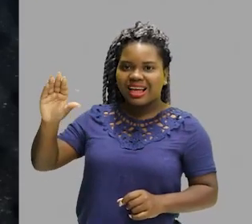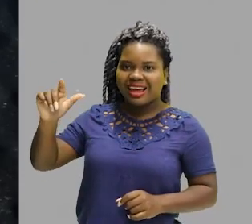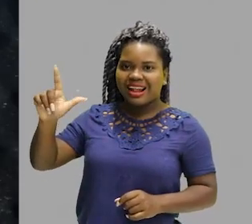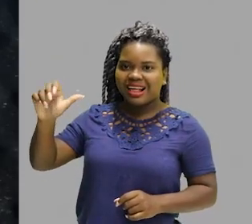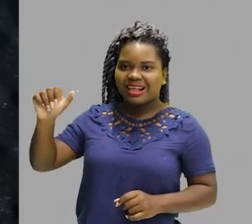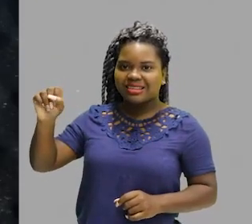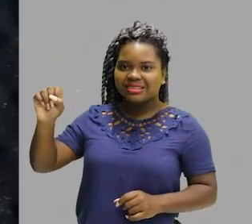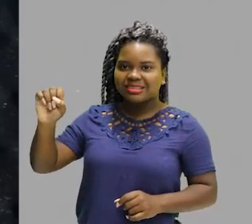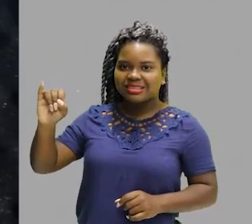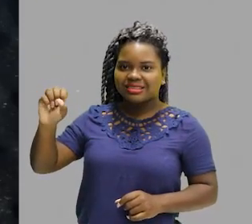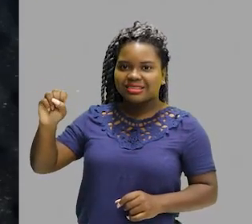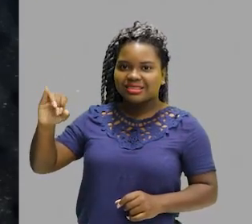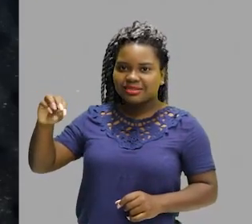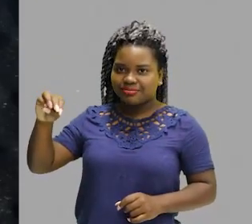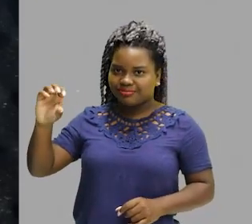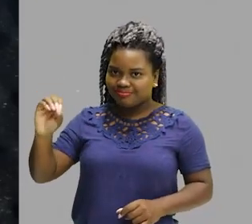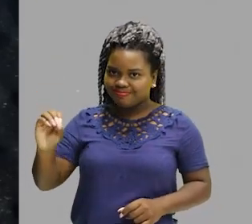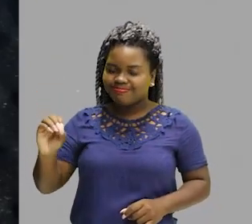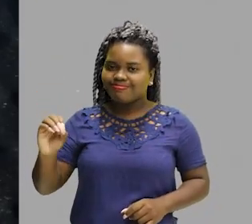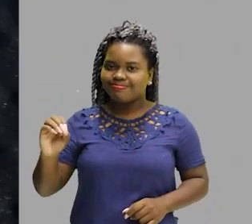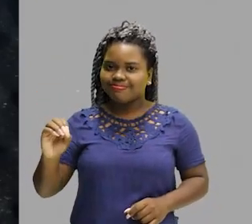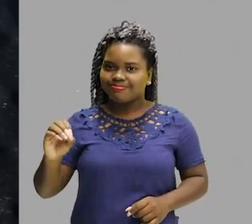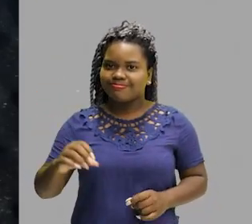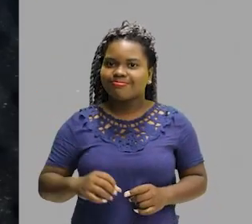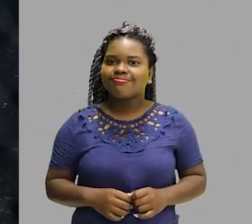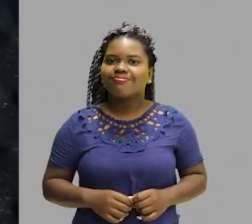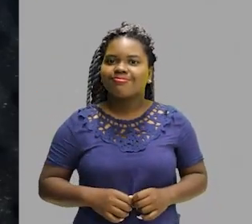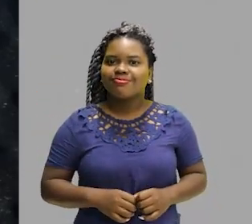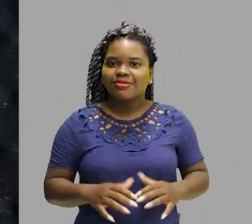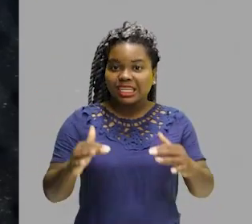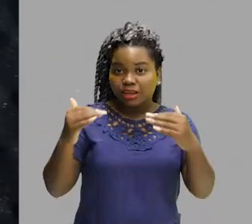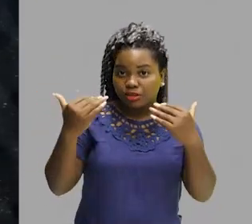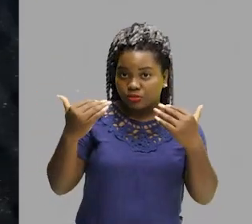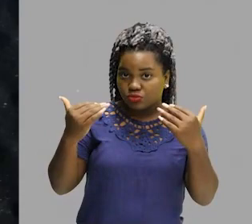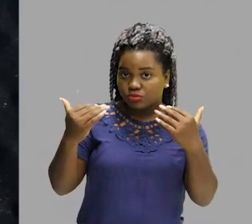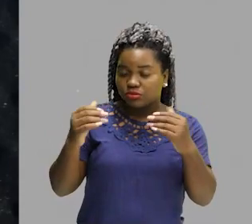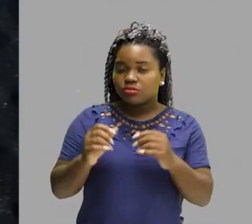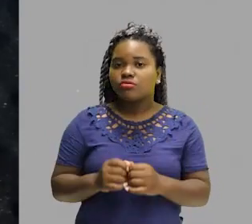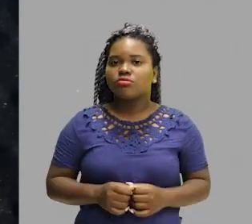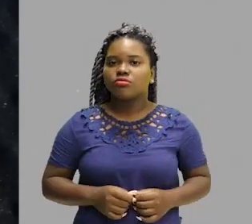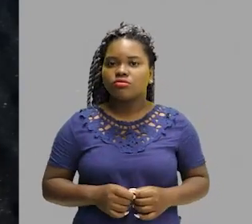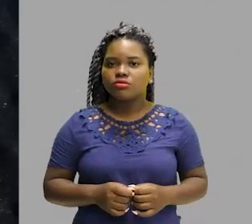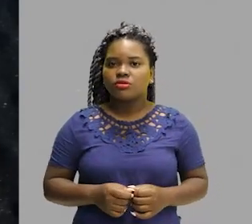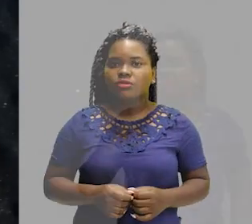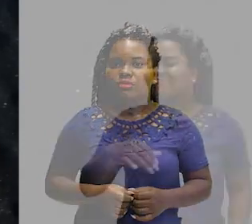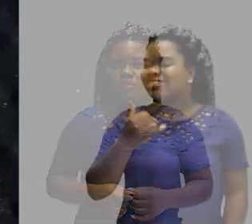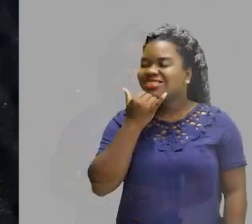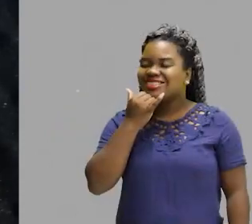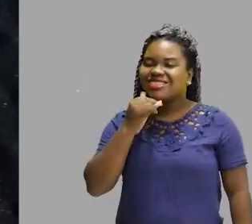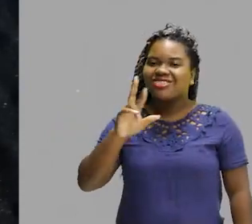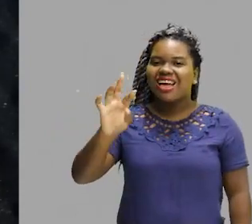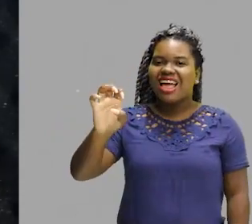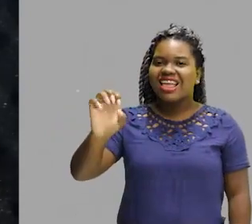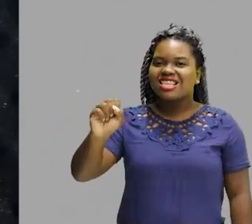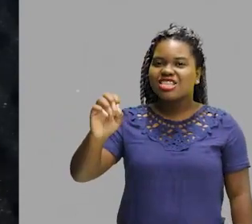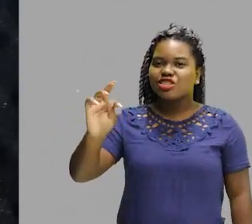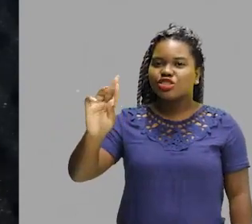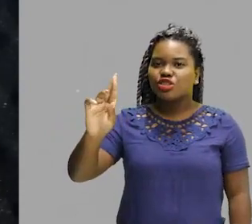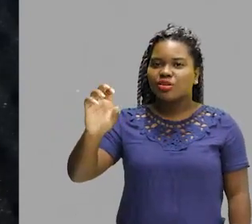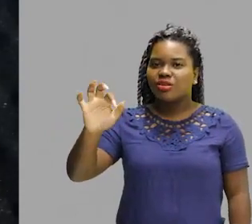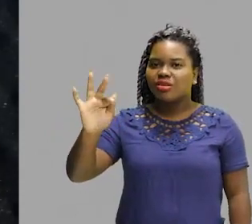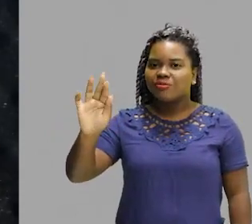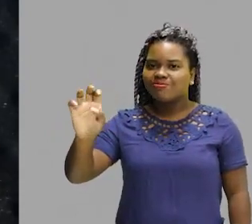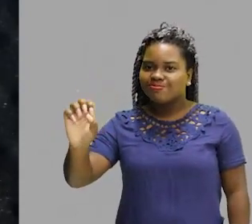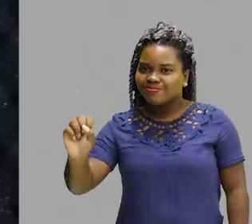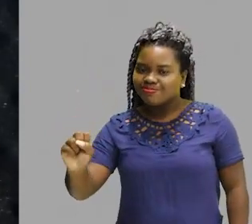termina o humanismo, tá bom? Só para nós ficarmos bem ligados. Então, o soneto é um tipo de poema que é composto de 4 estrofes,